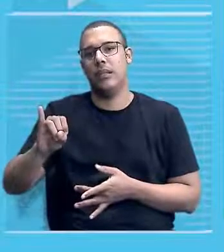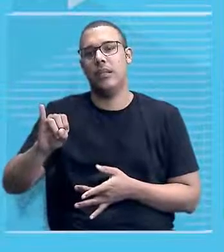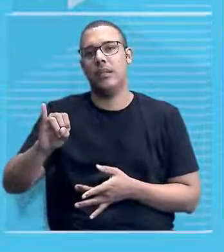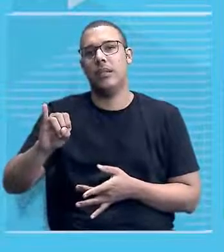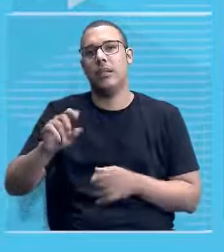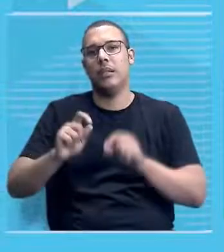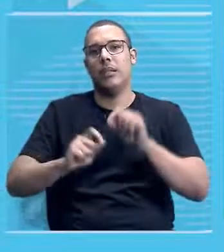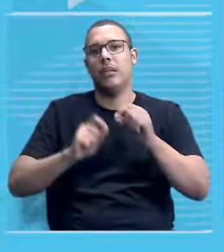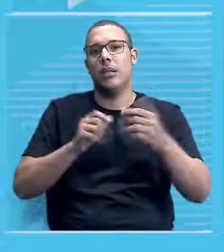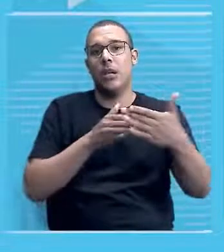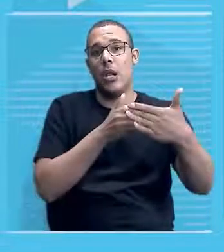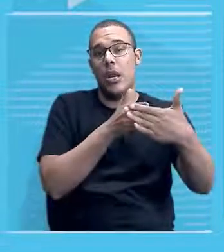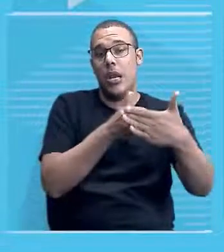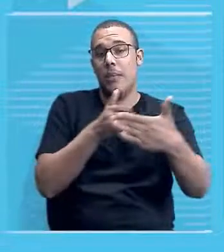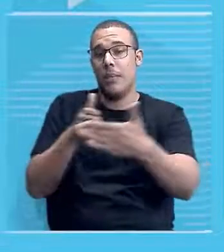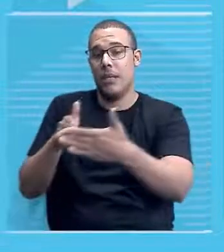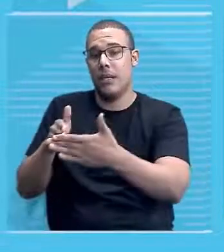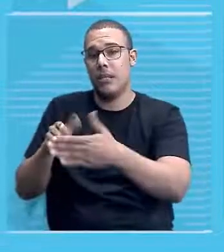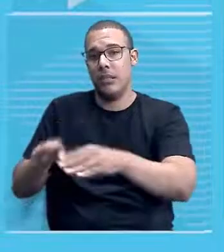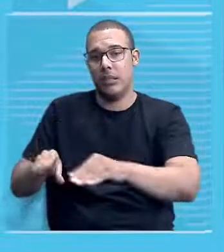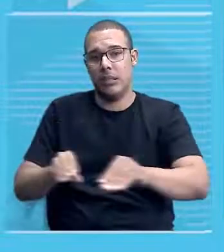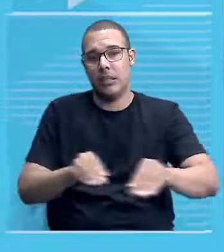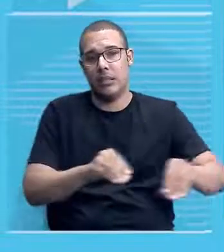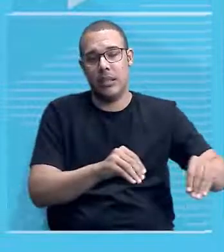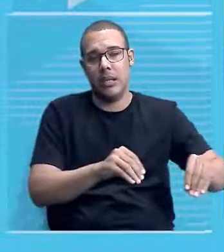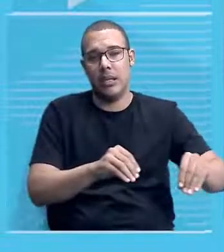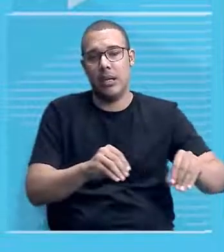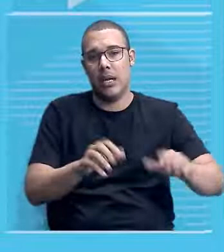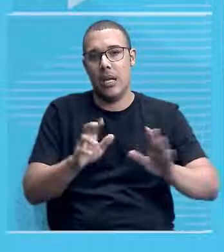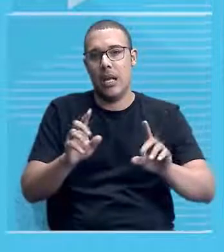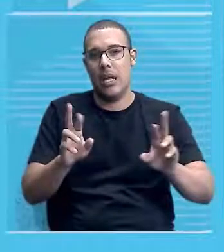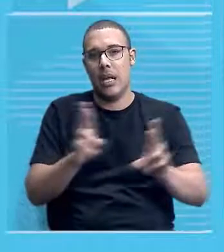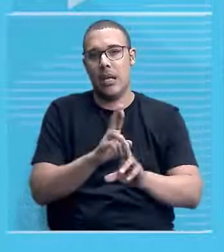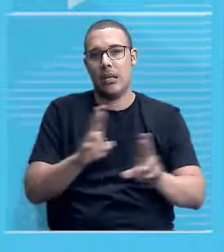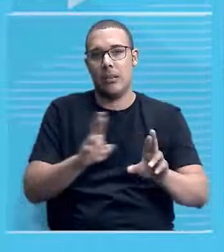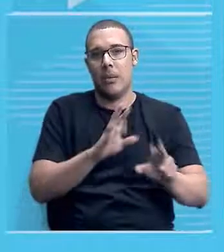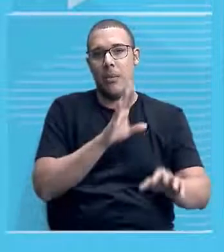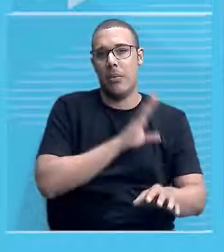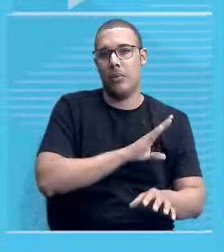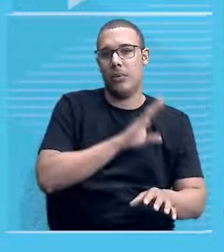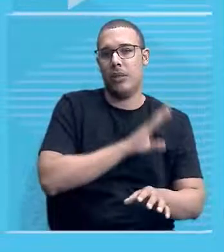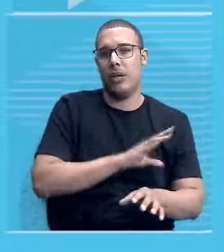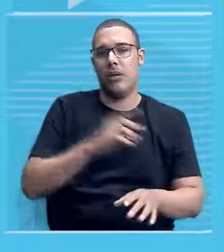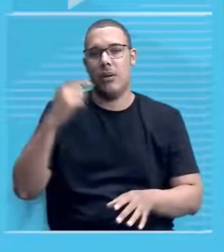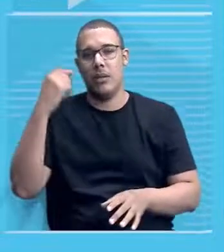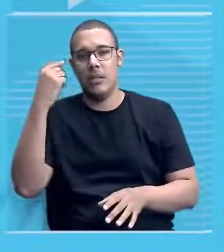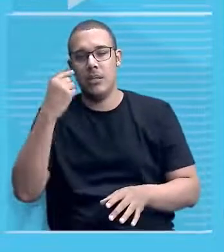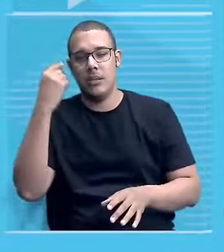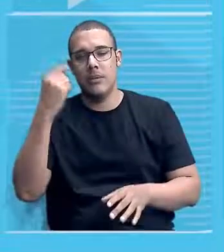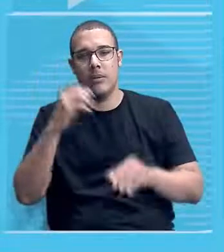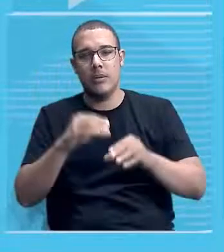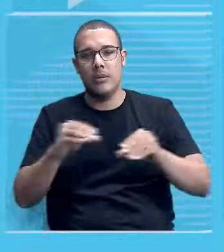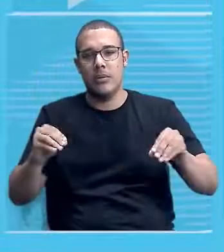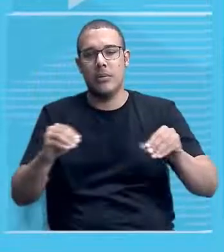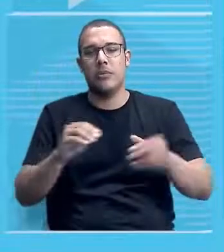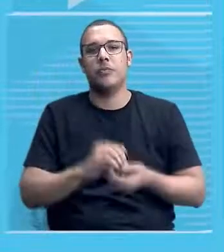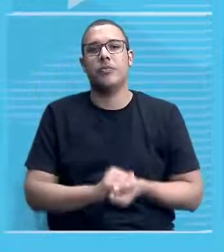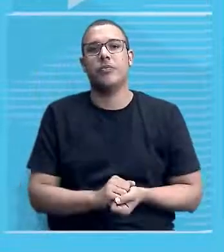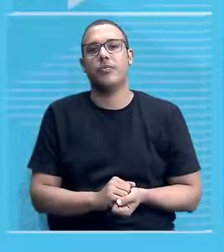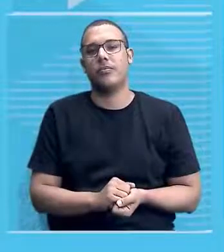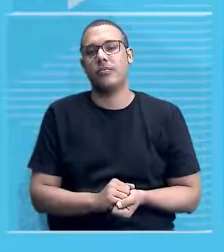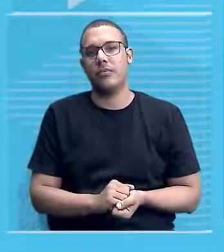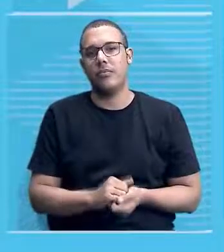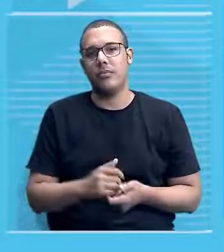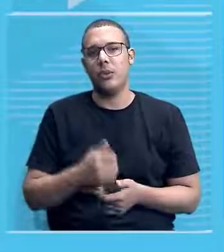são limites de terras entre Portugal e Espanha mais um tratado que o primeiro